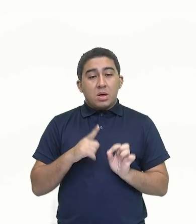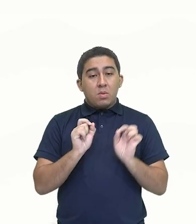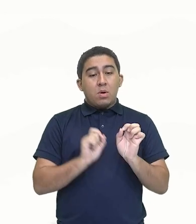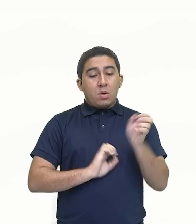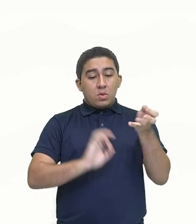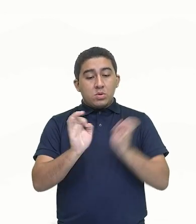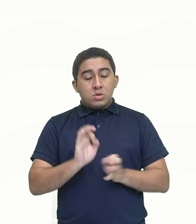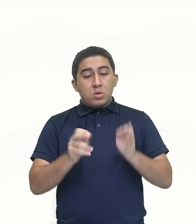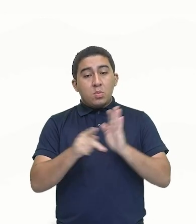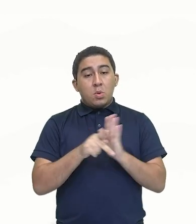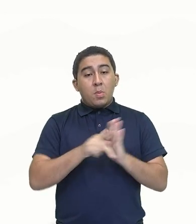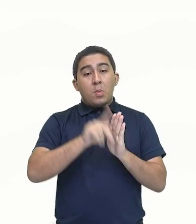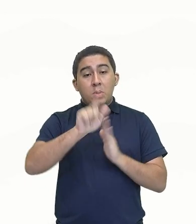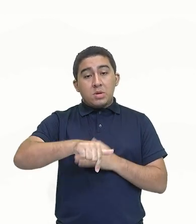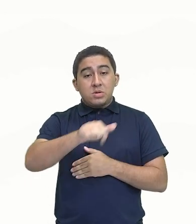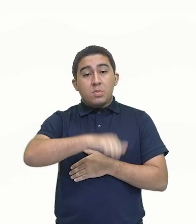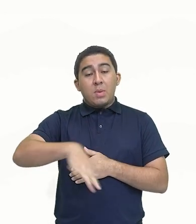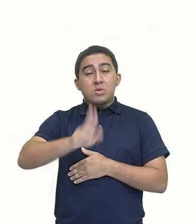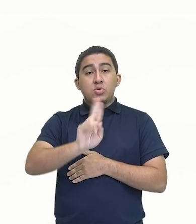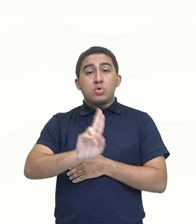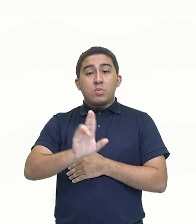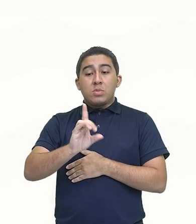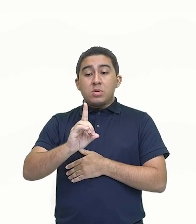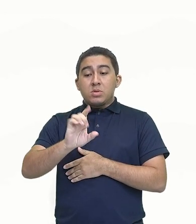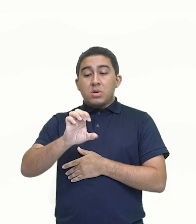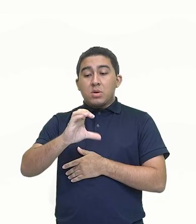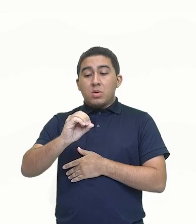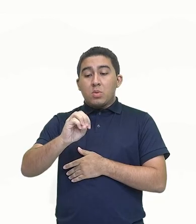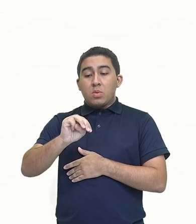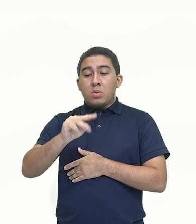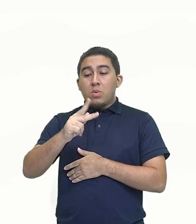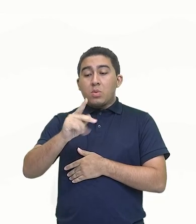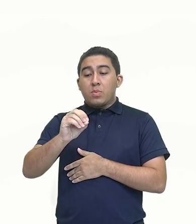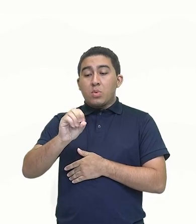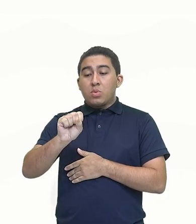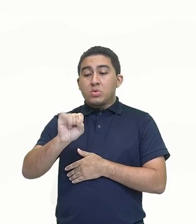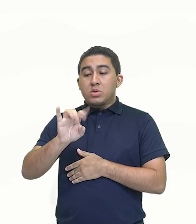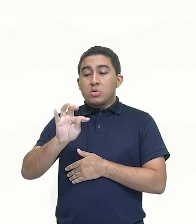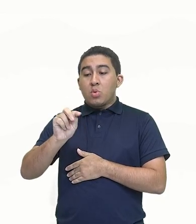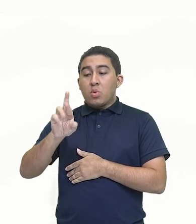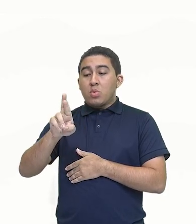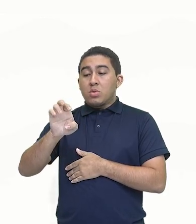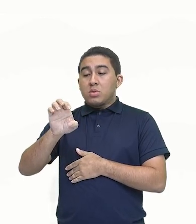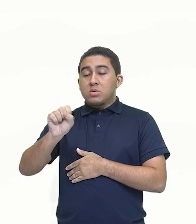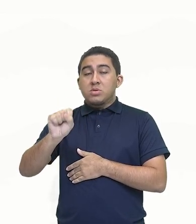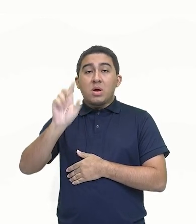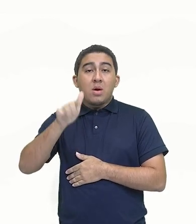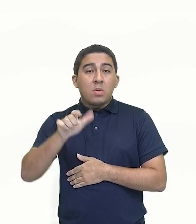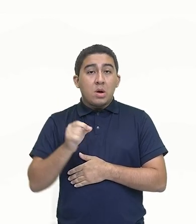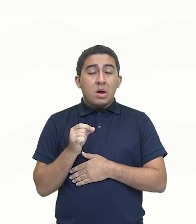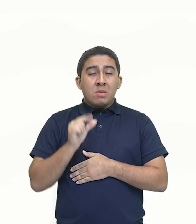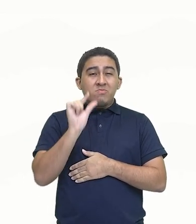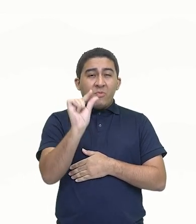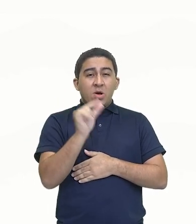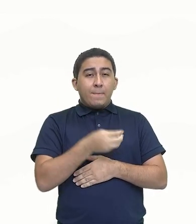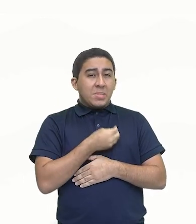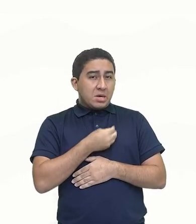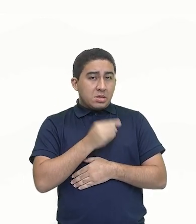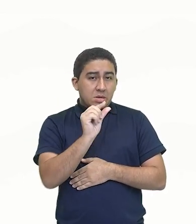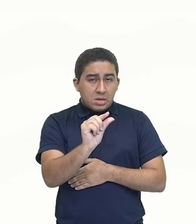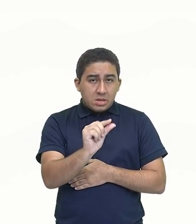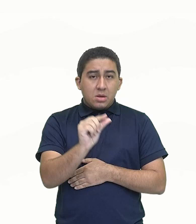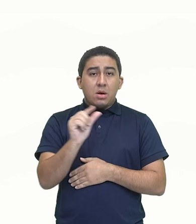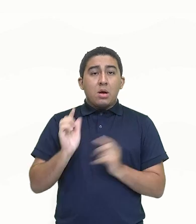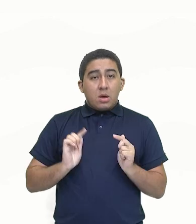né, tróficos os denominados decompositores. Os decompositores são aqueles micro-organismos que atuam